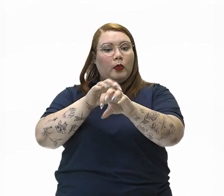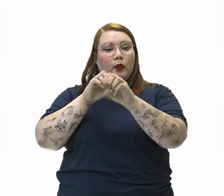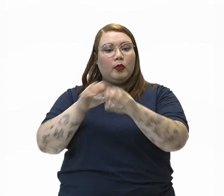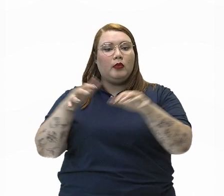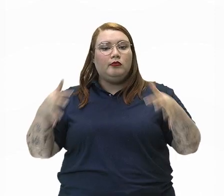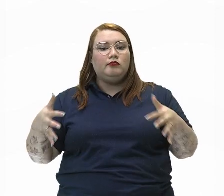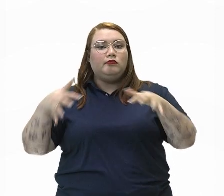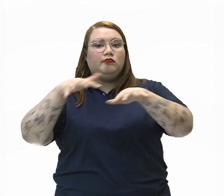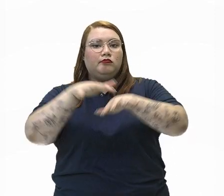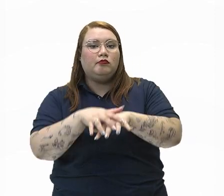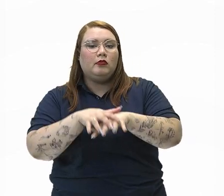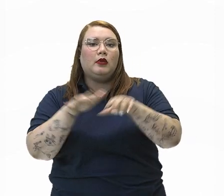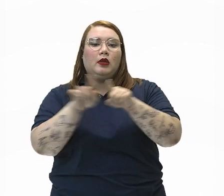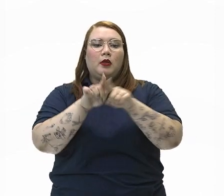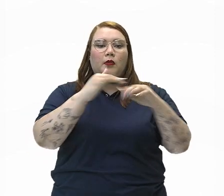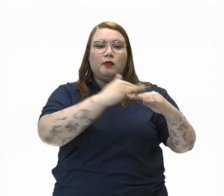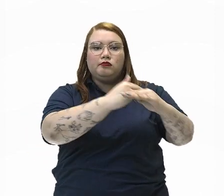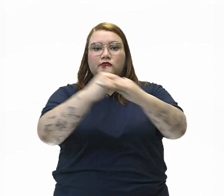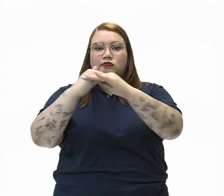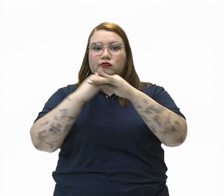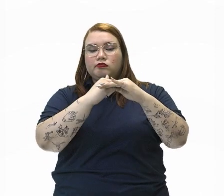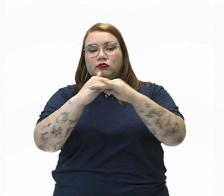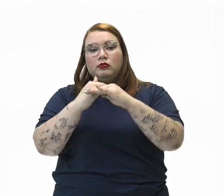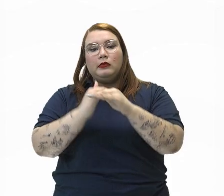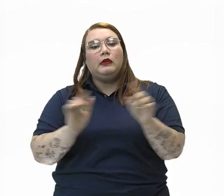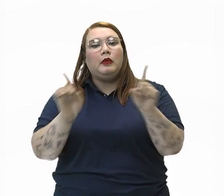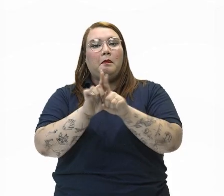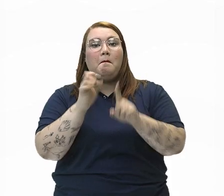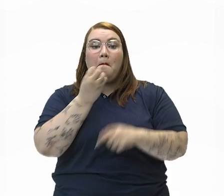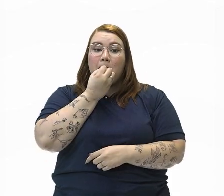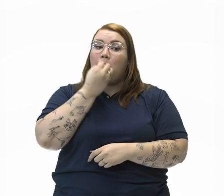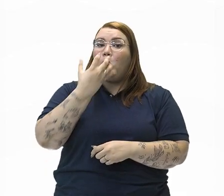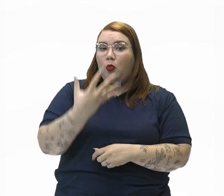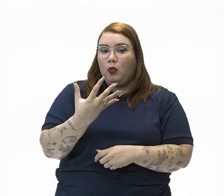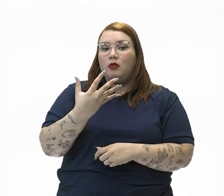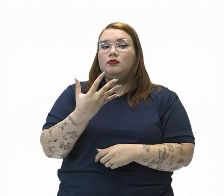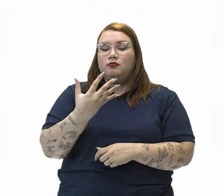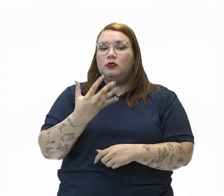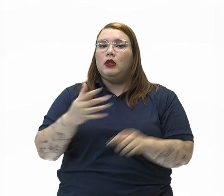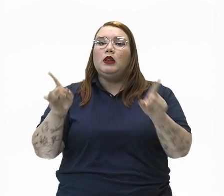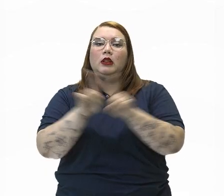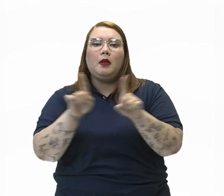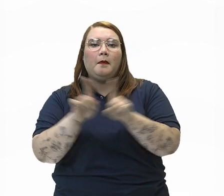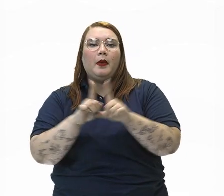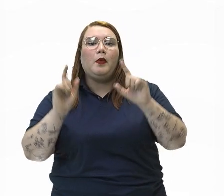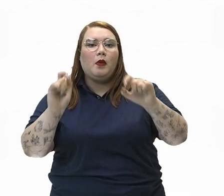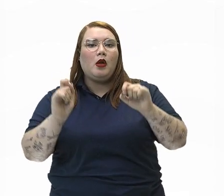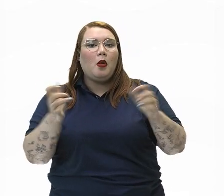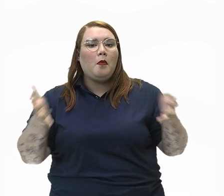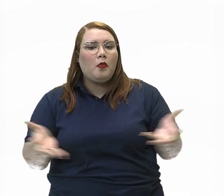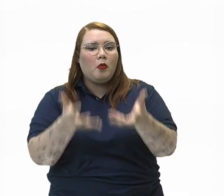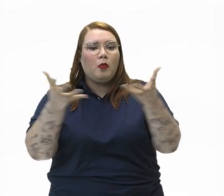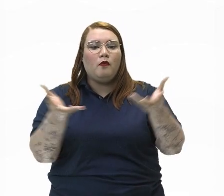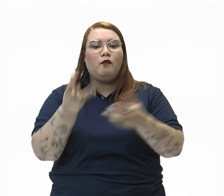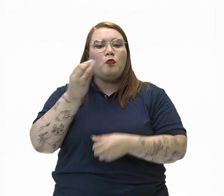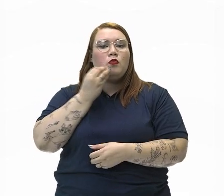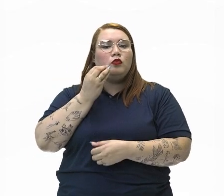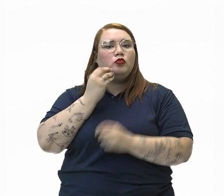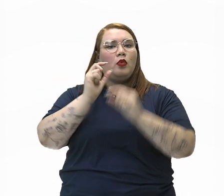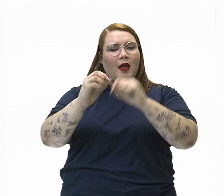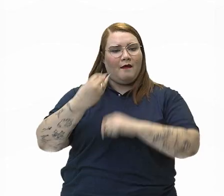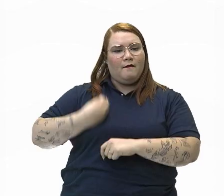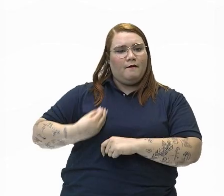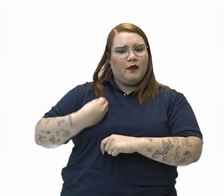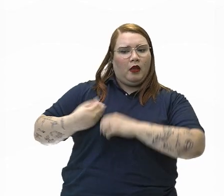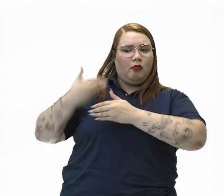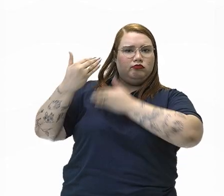educação inclusiva e equitativa e de qualidade e promover oportunidades de aprendizagem